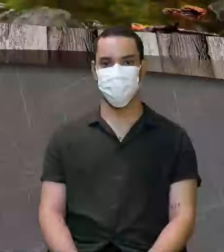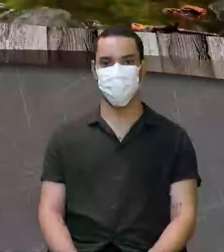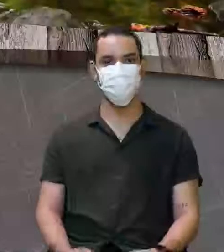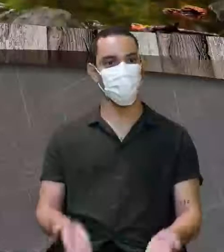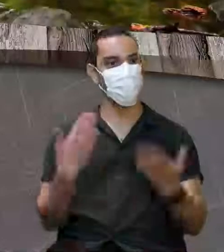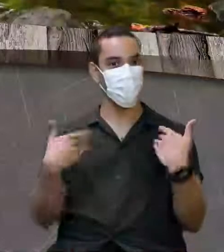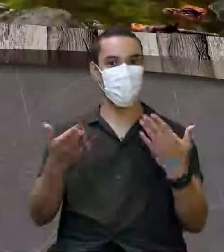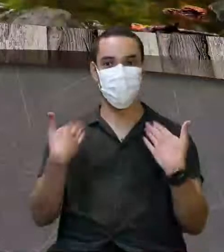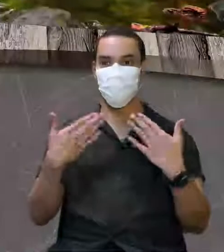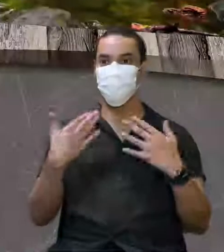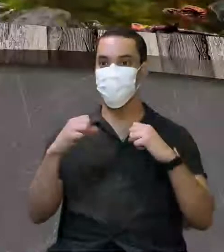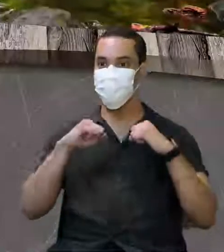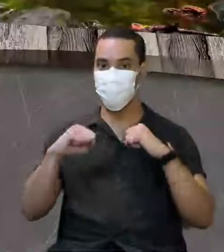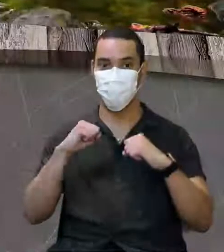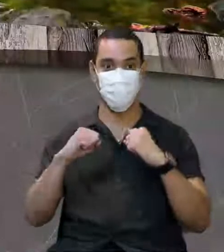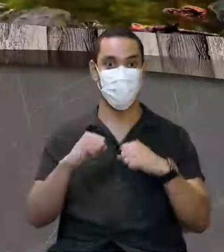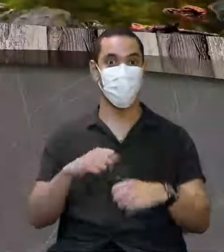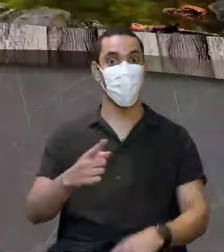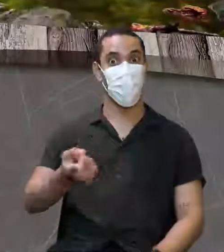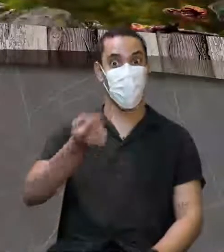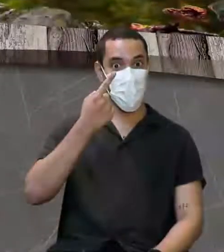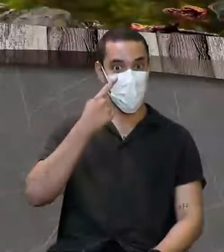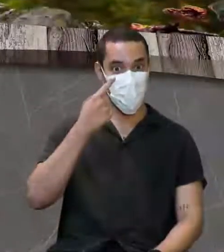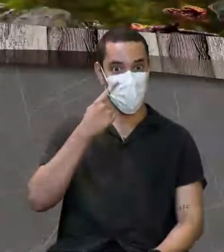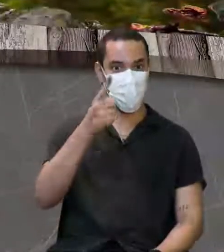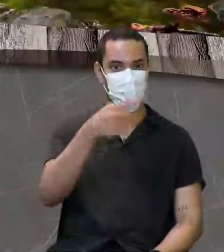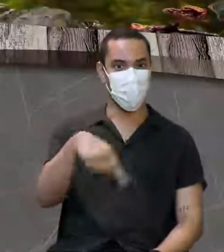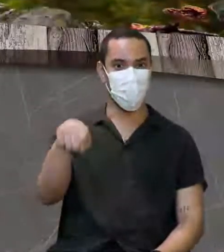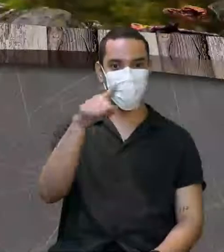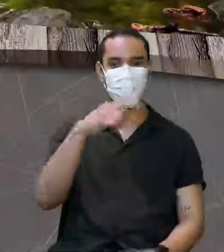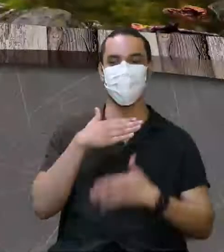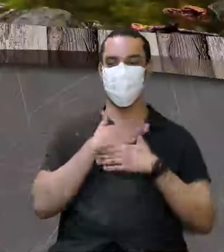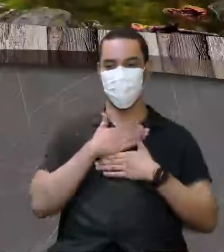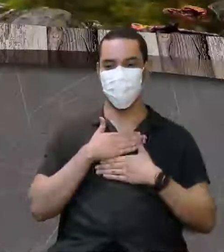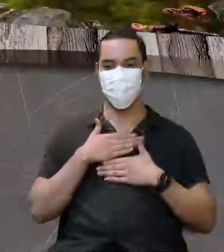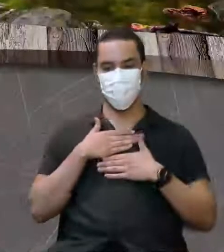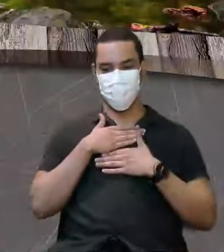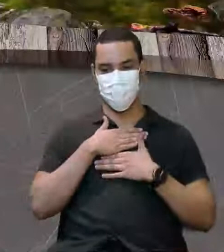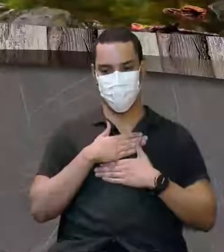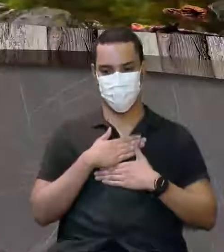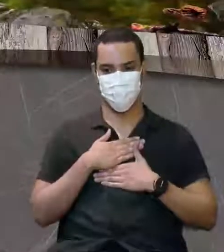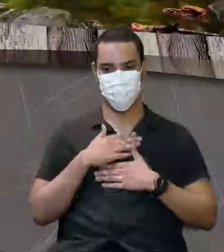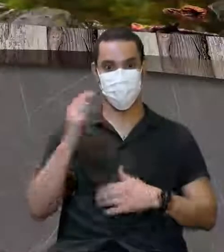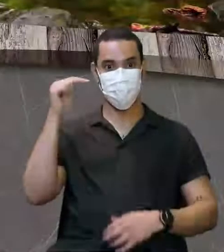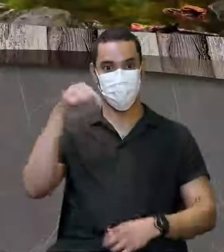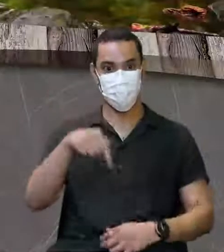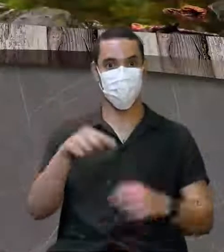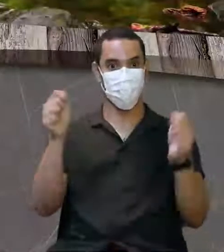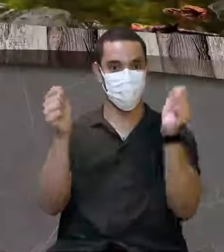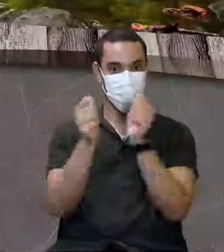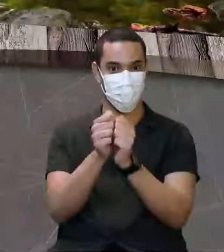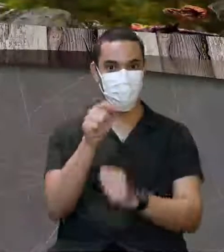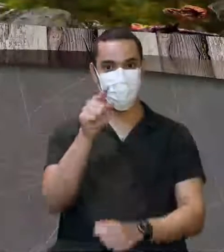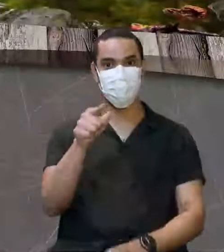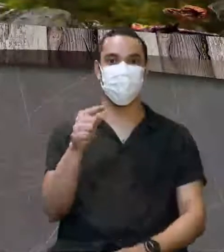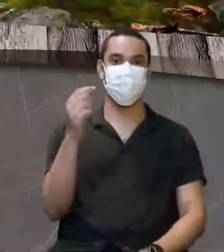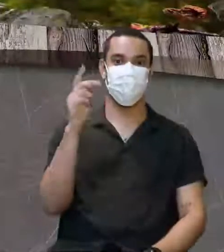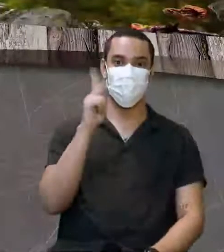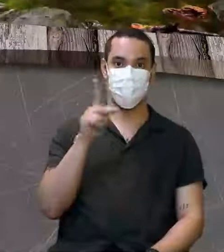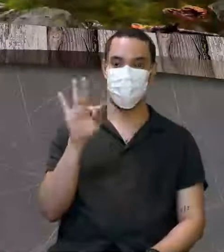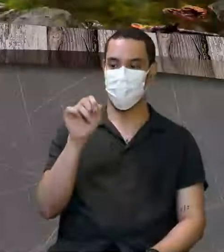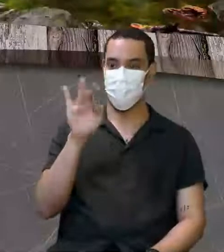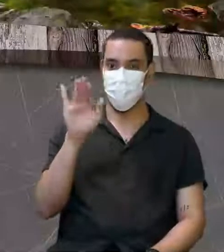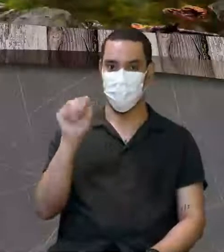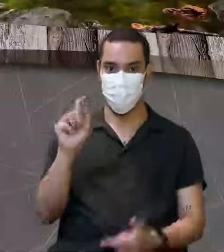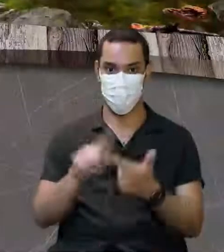Vamos, vamos, vamos. Galera, que prazer estar novamente aqui com você. Professora Tabita, Vitor,